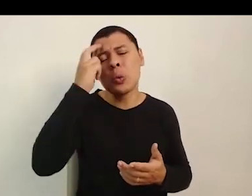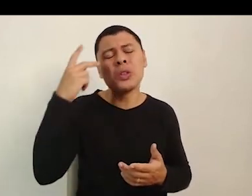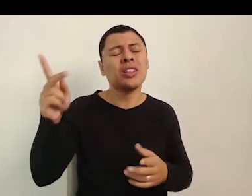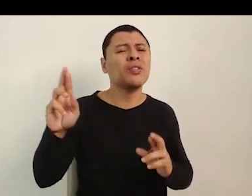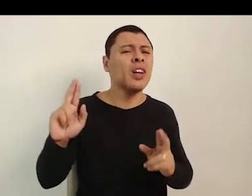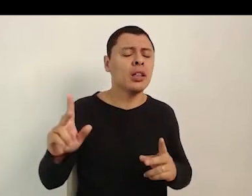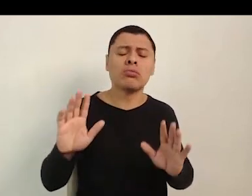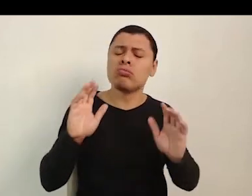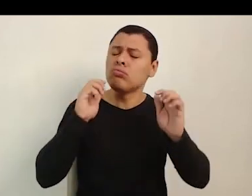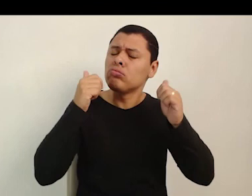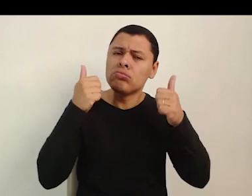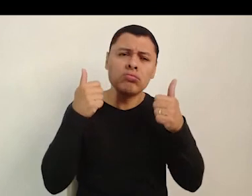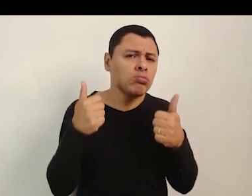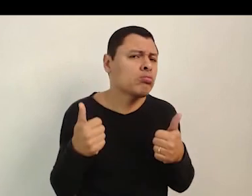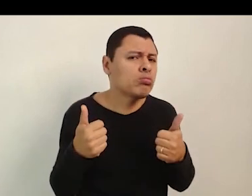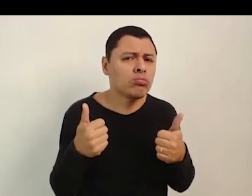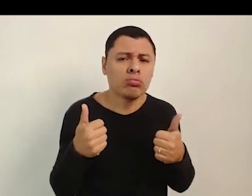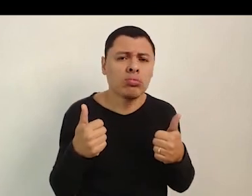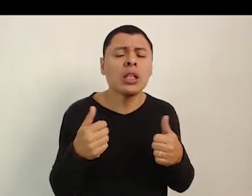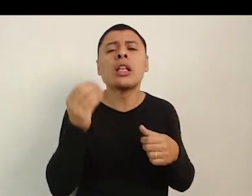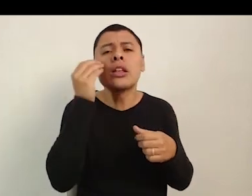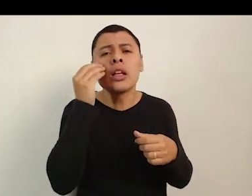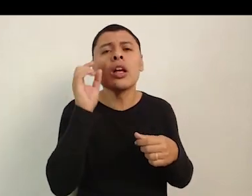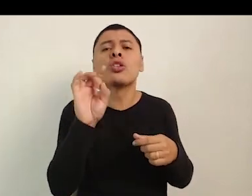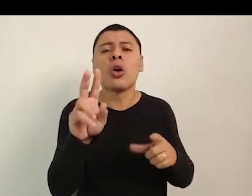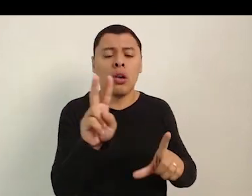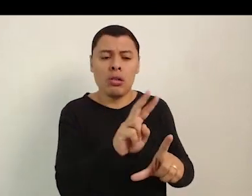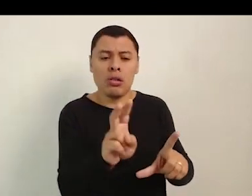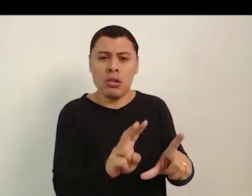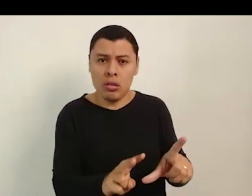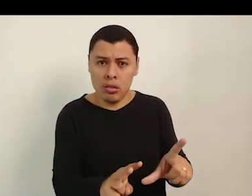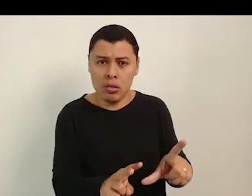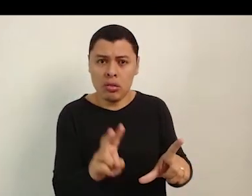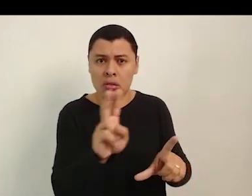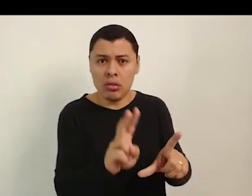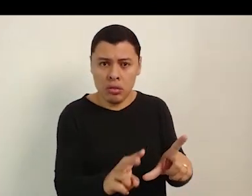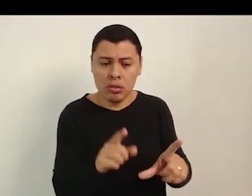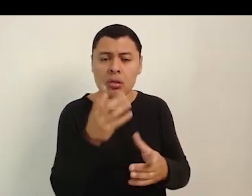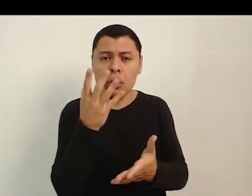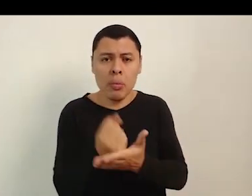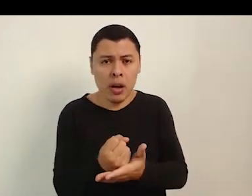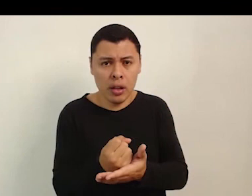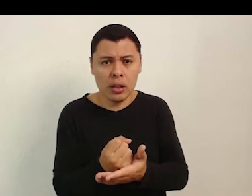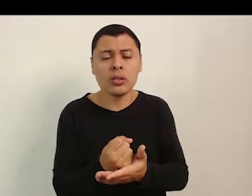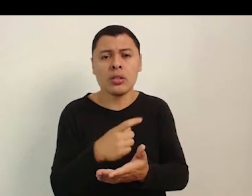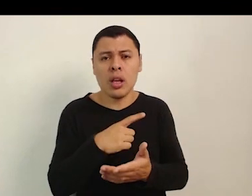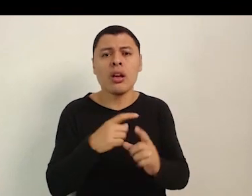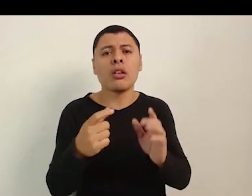Beleza. Então testa só com leitor de tela. Baixa o NVDA, que ele é um software gratuito, vamos dizer